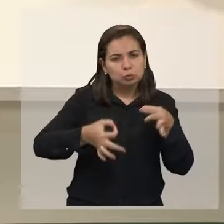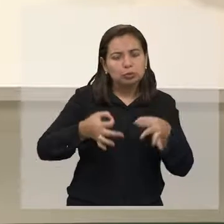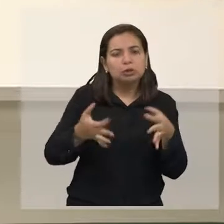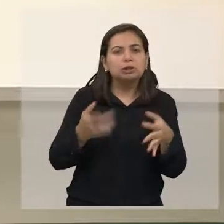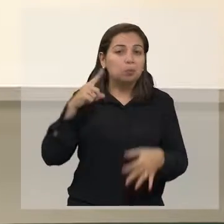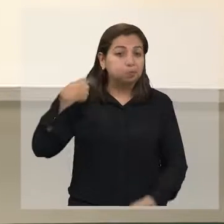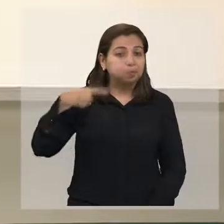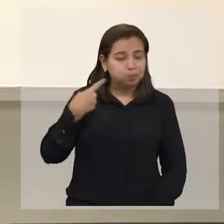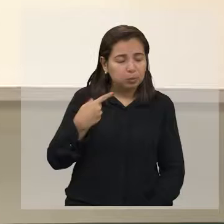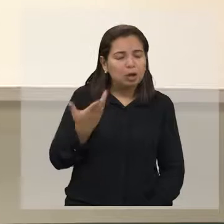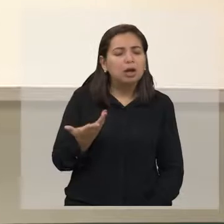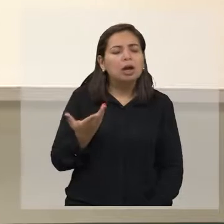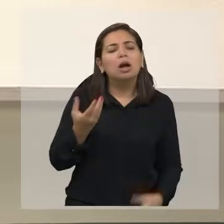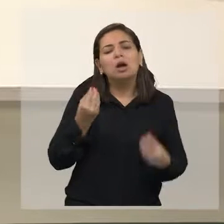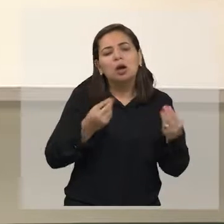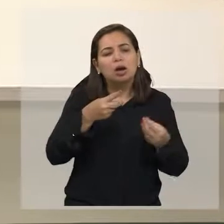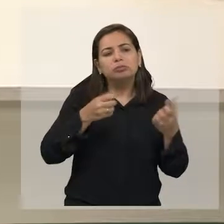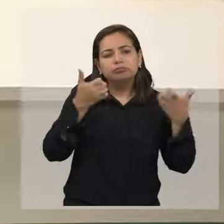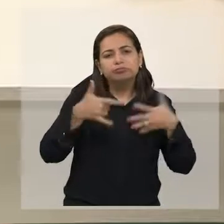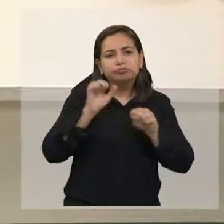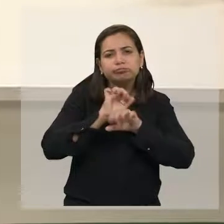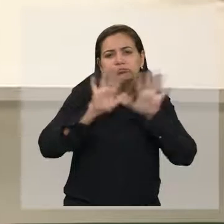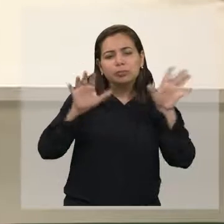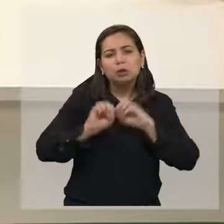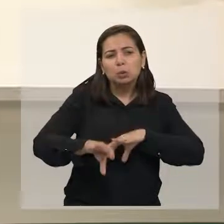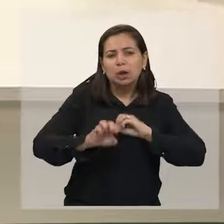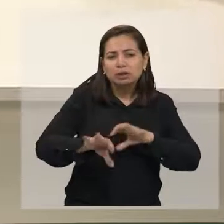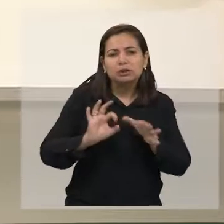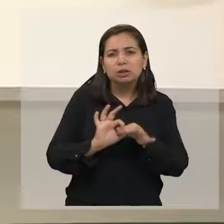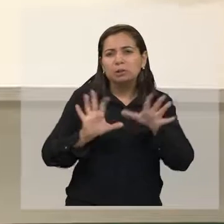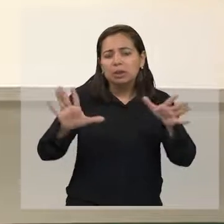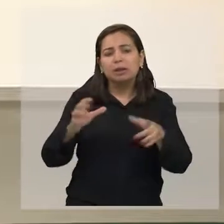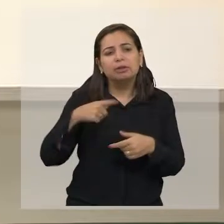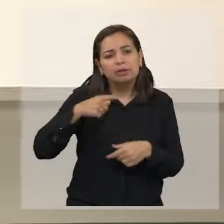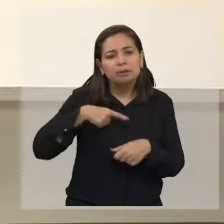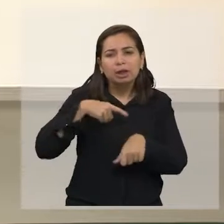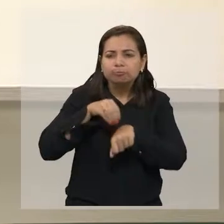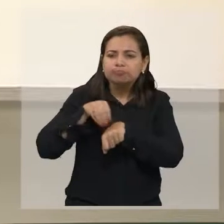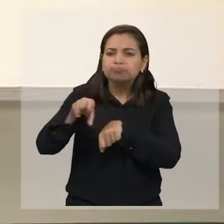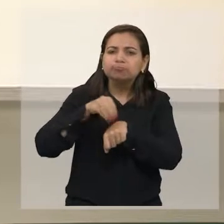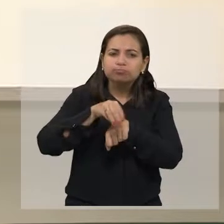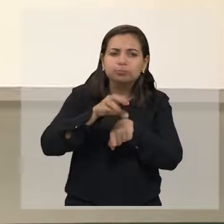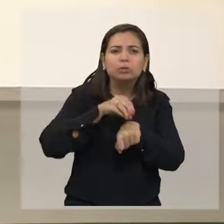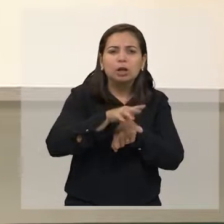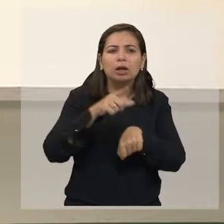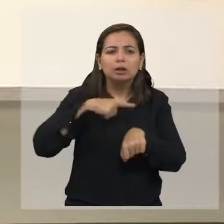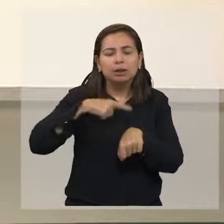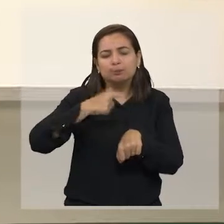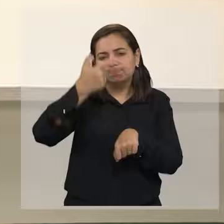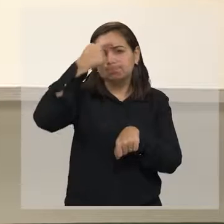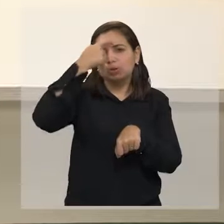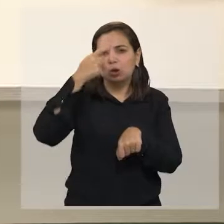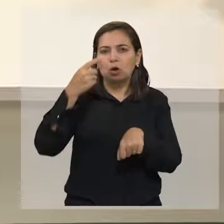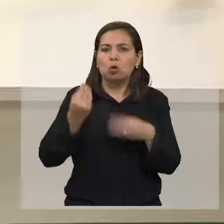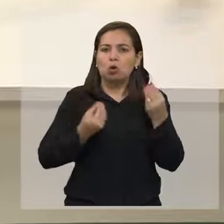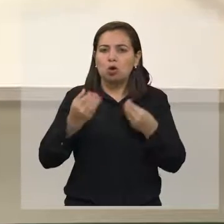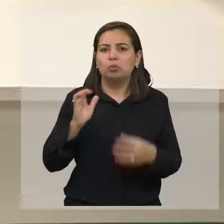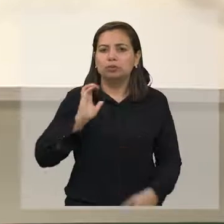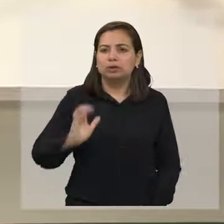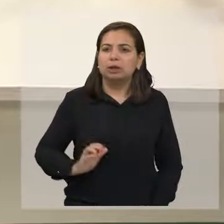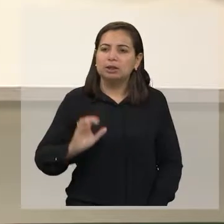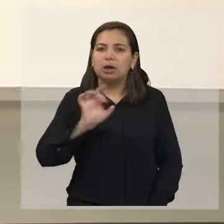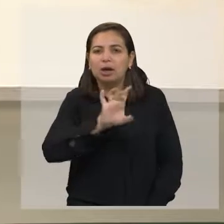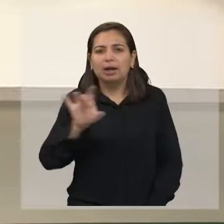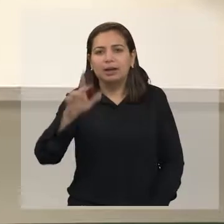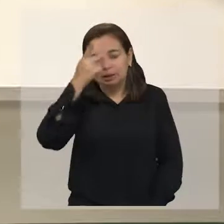uma educação esclarecedora, libertadora, uma educação que leve conhecimento para a formação humana, cidadã, para que as pessoas